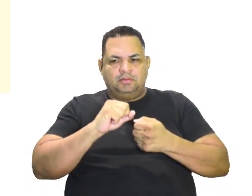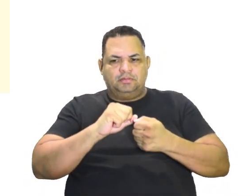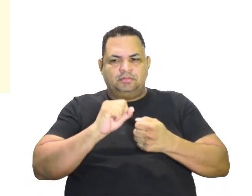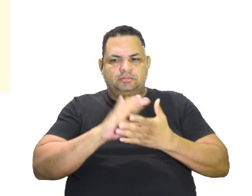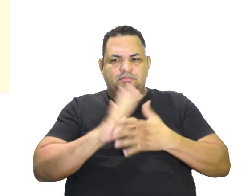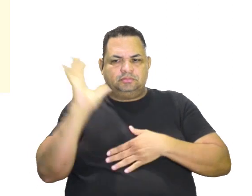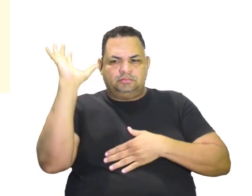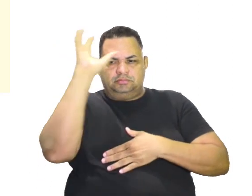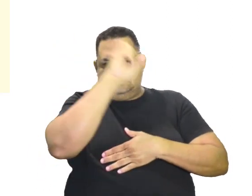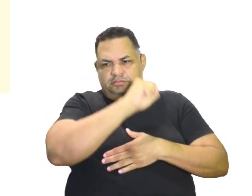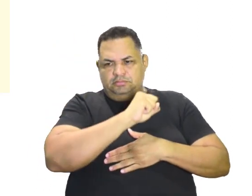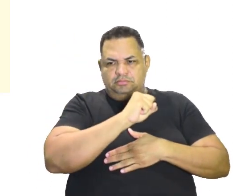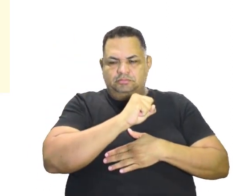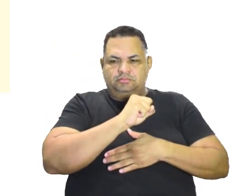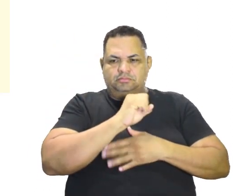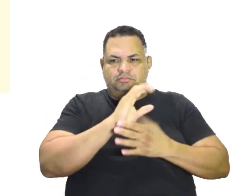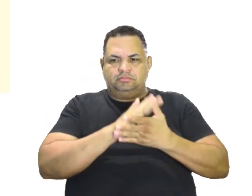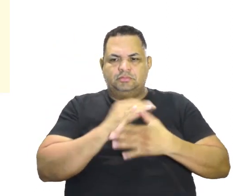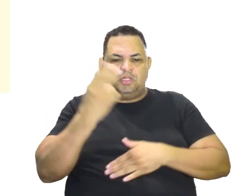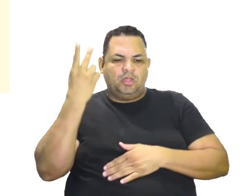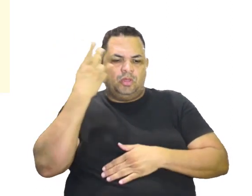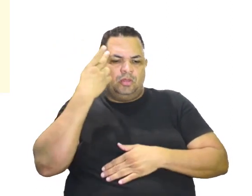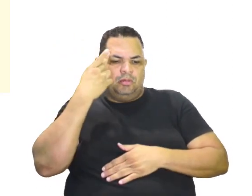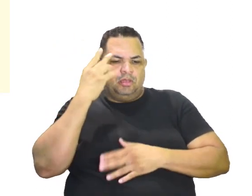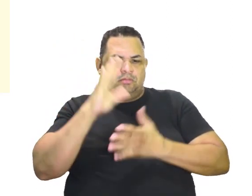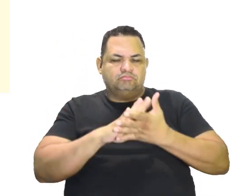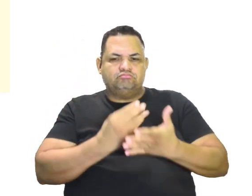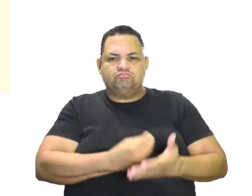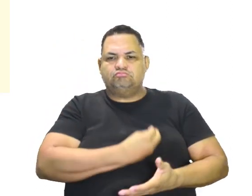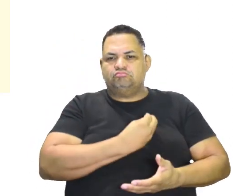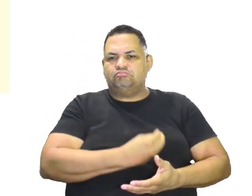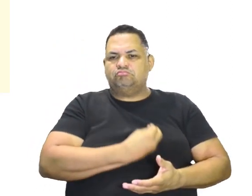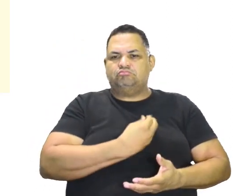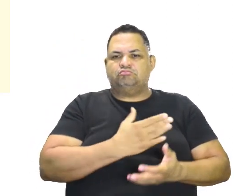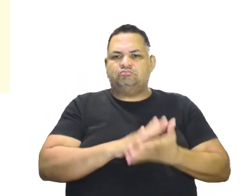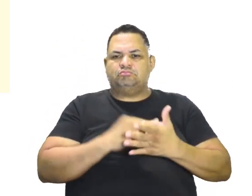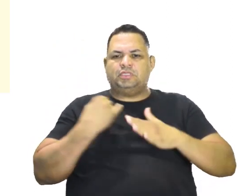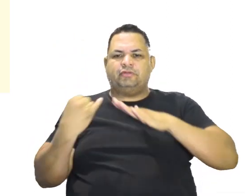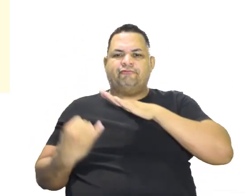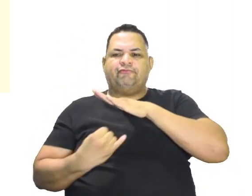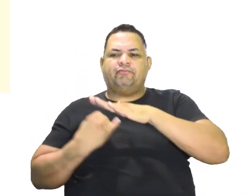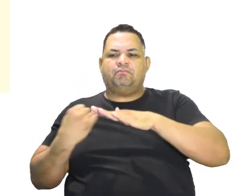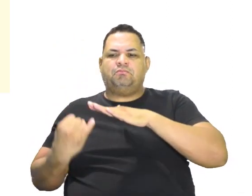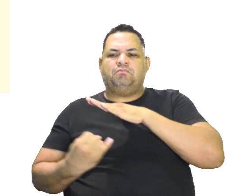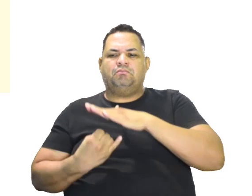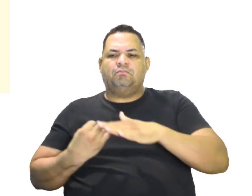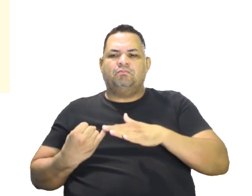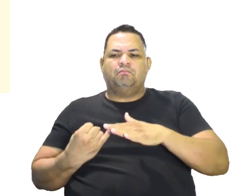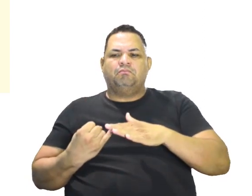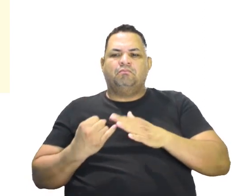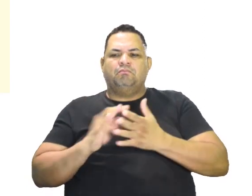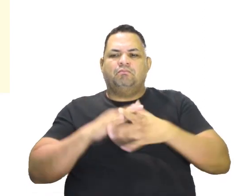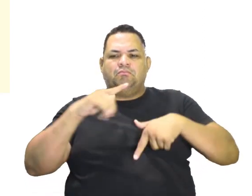pelo aprendizado normal da vida. É uma pessoa que já nascia com